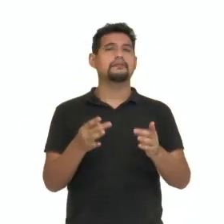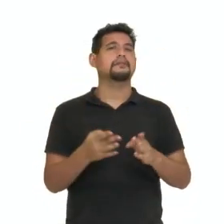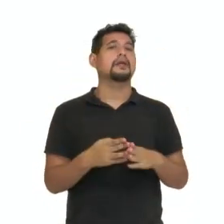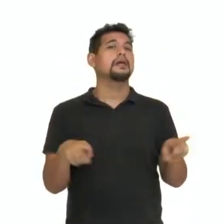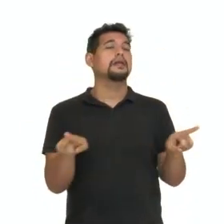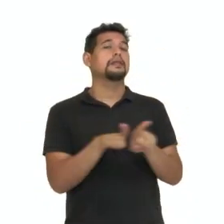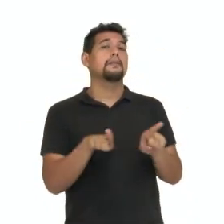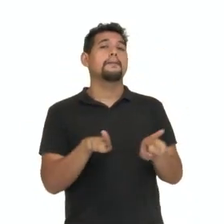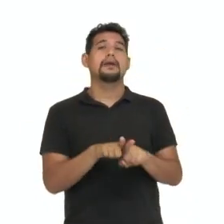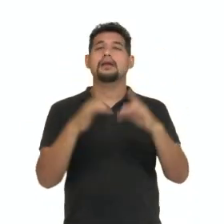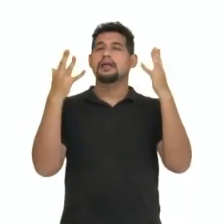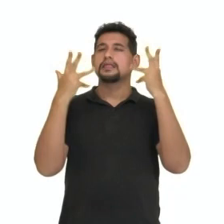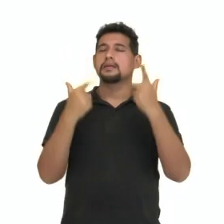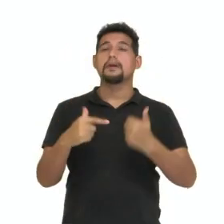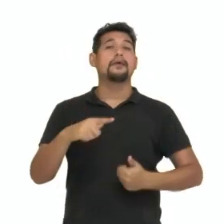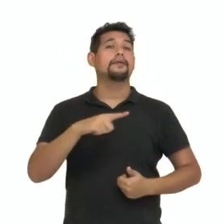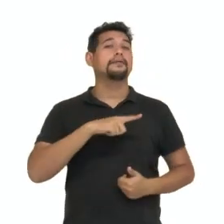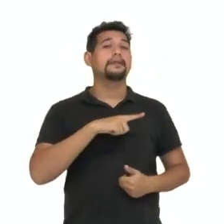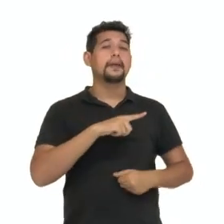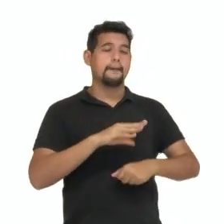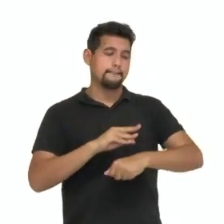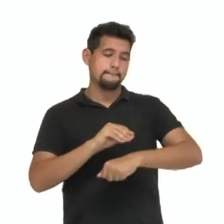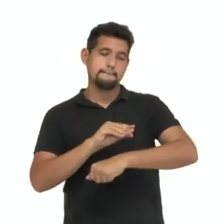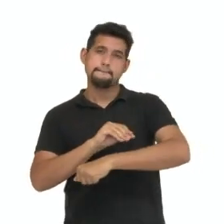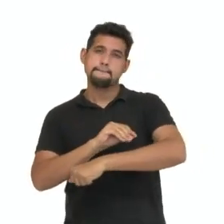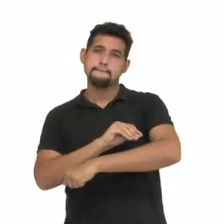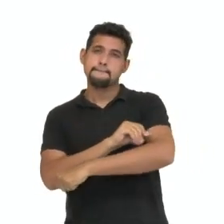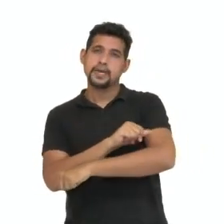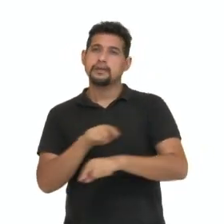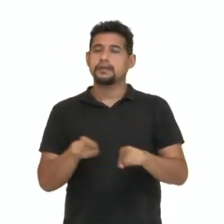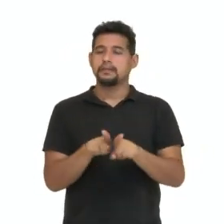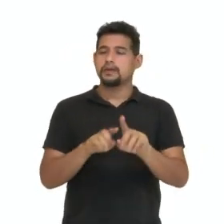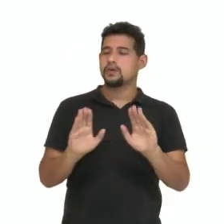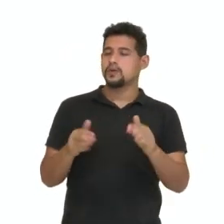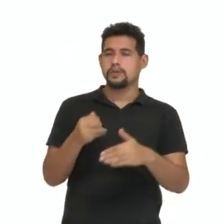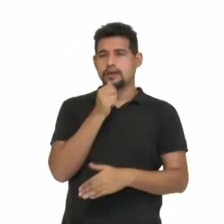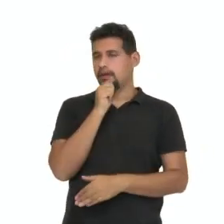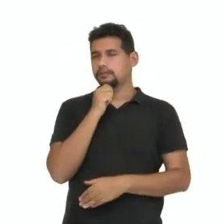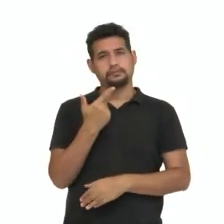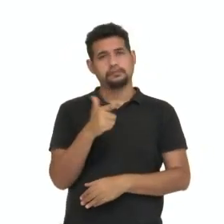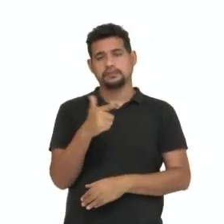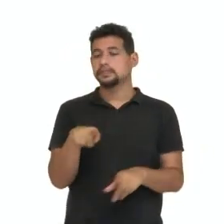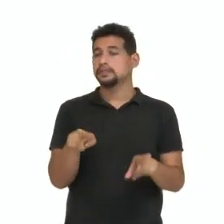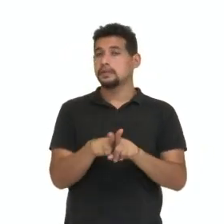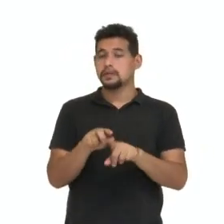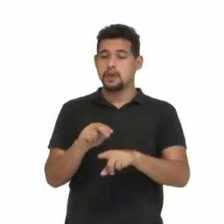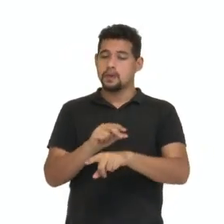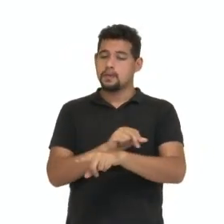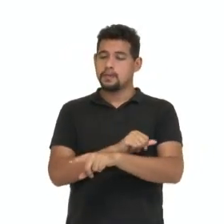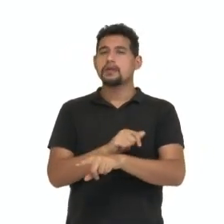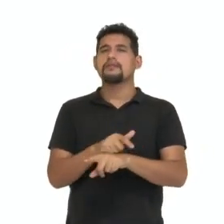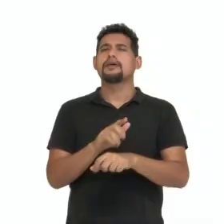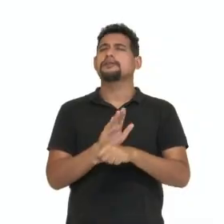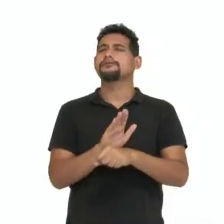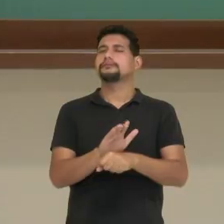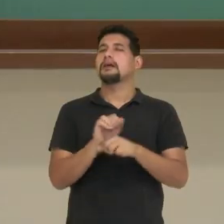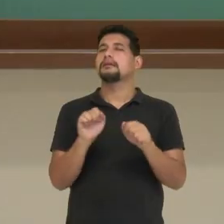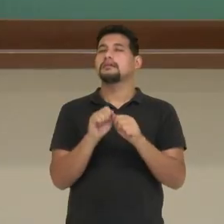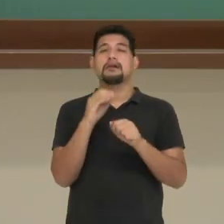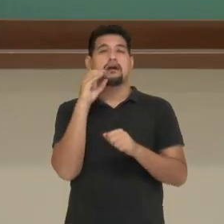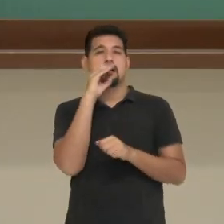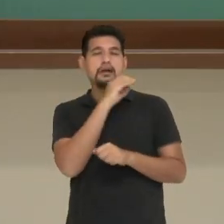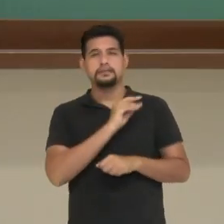Inclusive, esses animais vão possuir pelos, característica que outros grupos não tinham, tá? Esses pelos irão ajudar a manter a